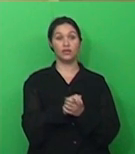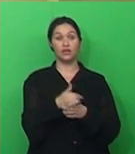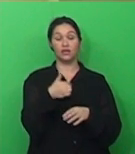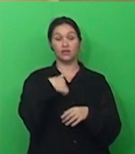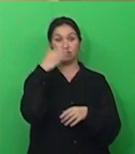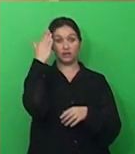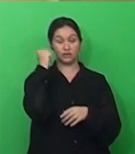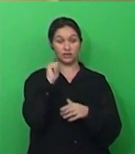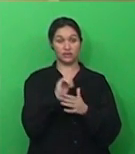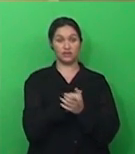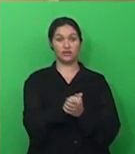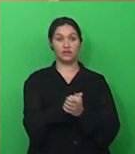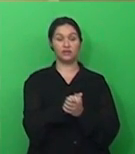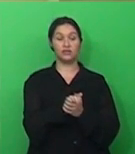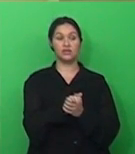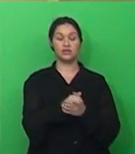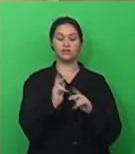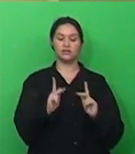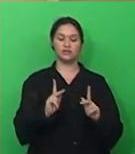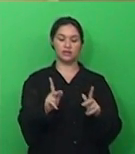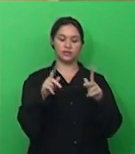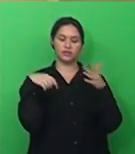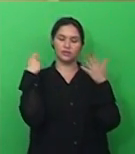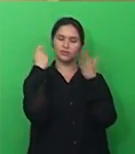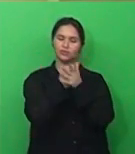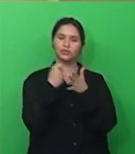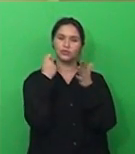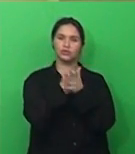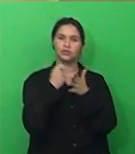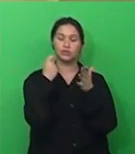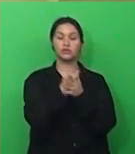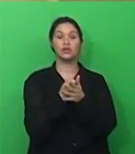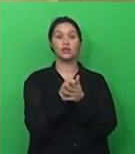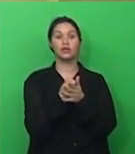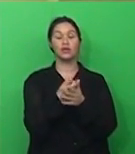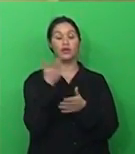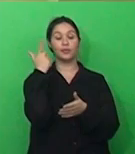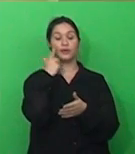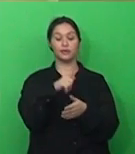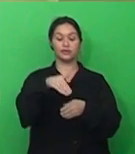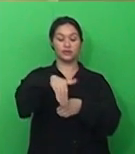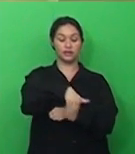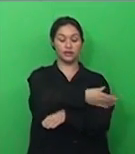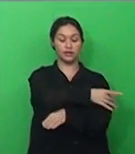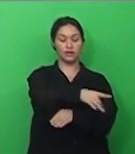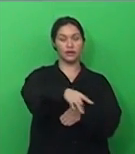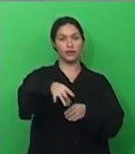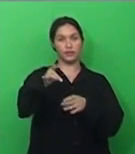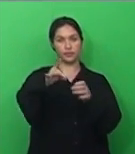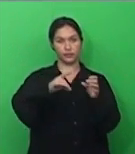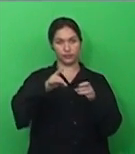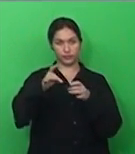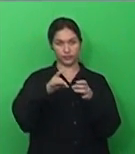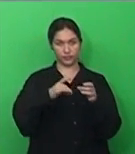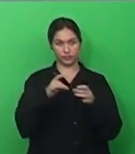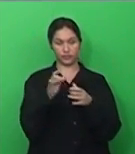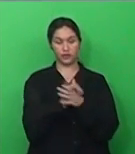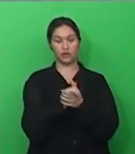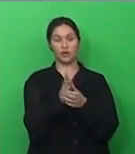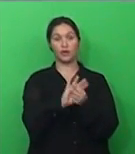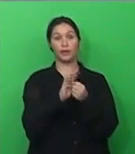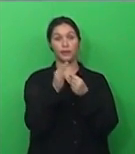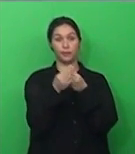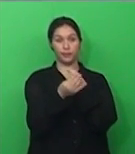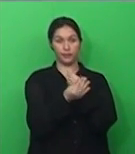mandato que eu estive aqui, a gente brigou para que a gente conseguisse, pelo menos, para pavimentar e melhorar lá o bairro lá